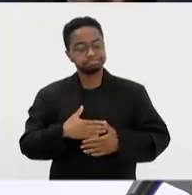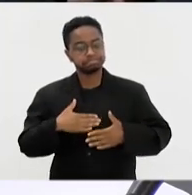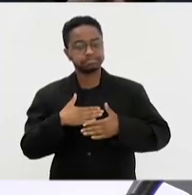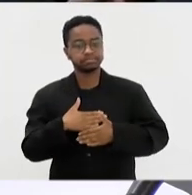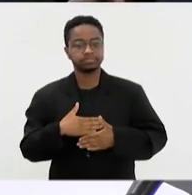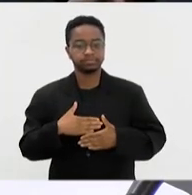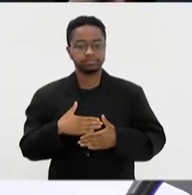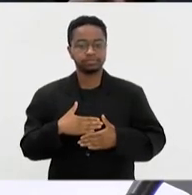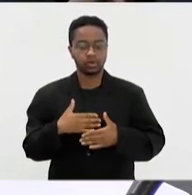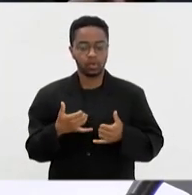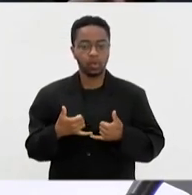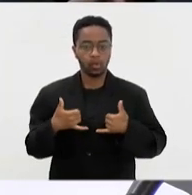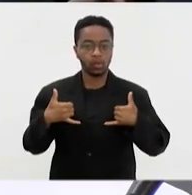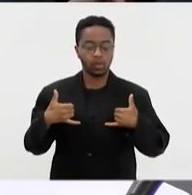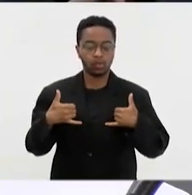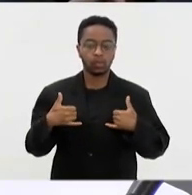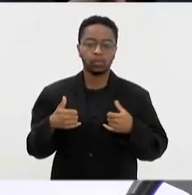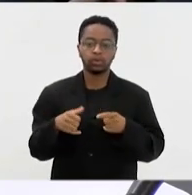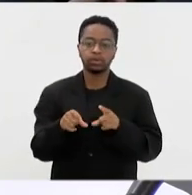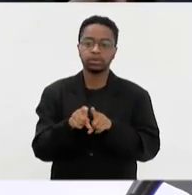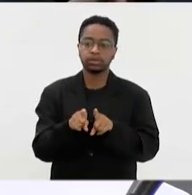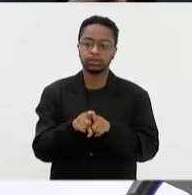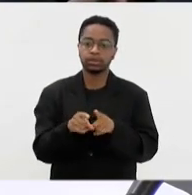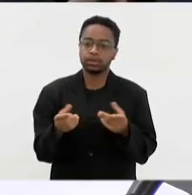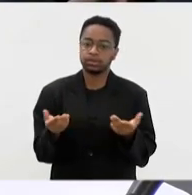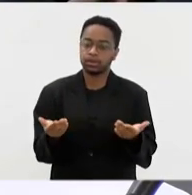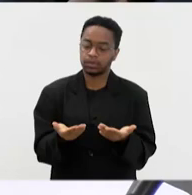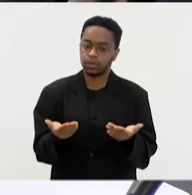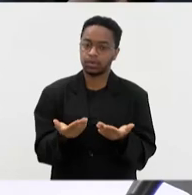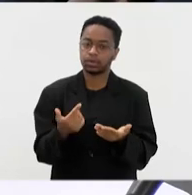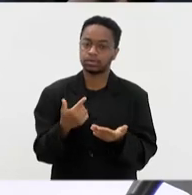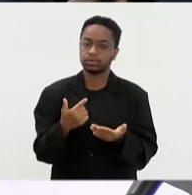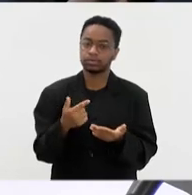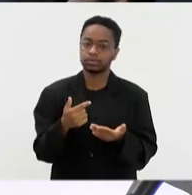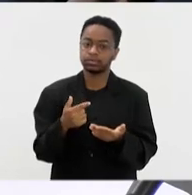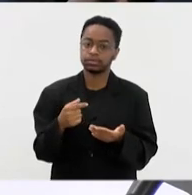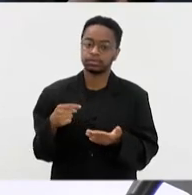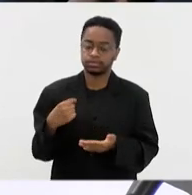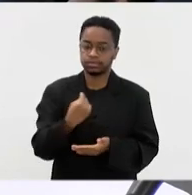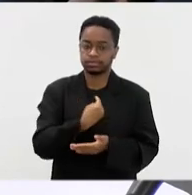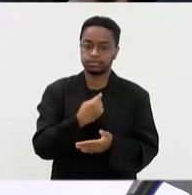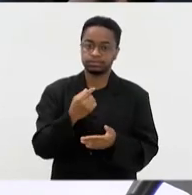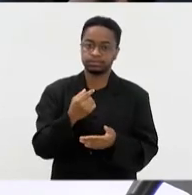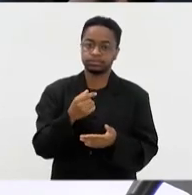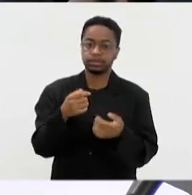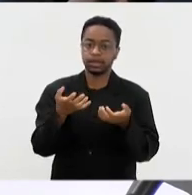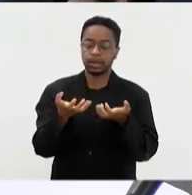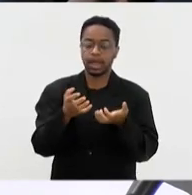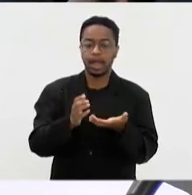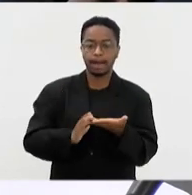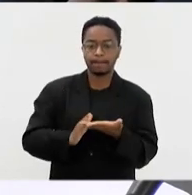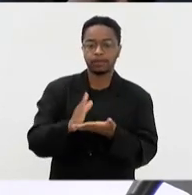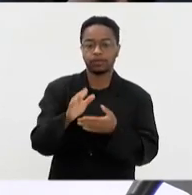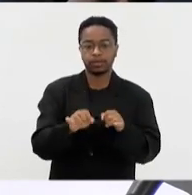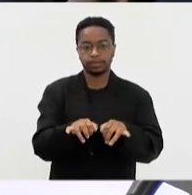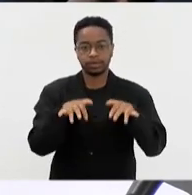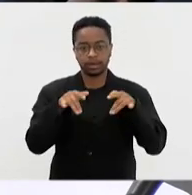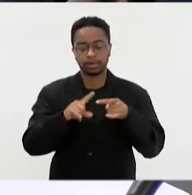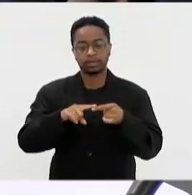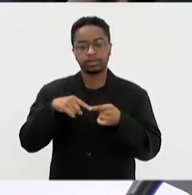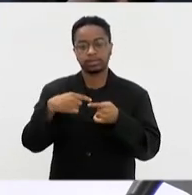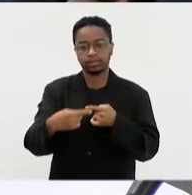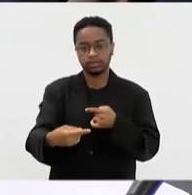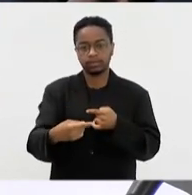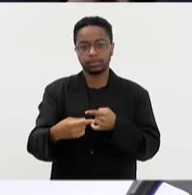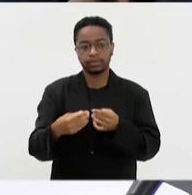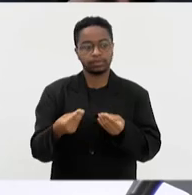satisfação, e agora aprovaram em plenário e depois responsabilizar a